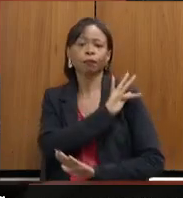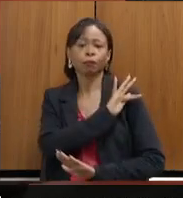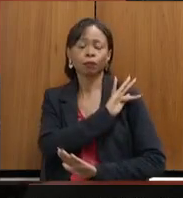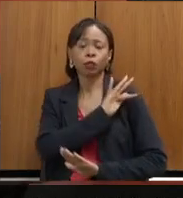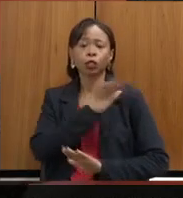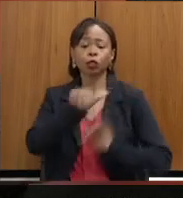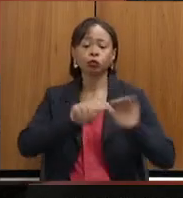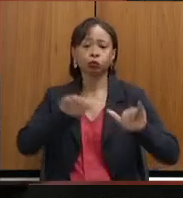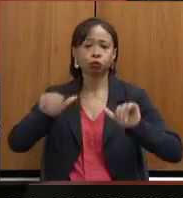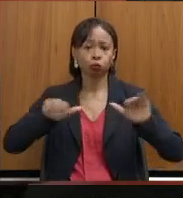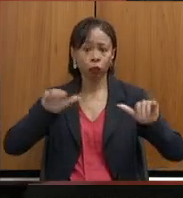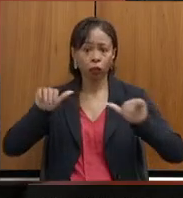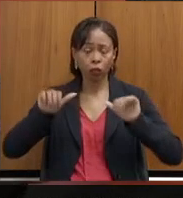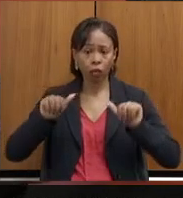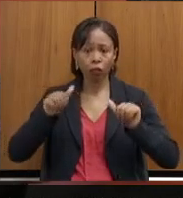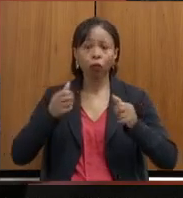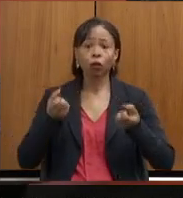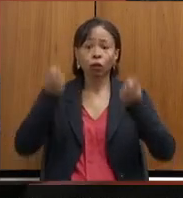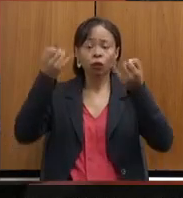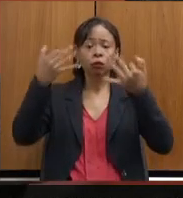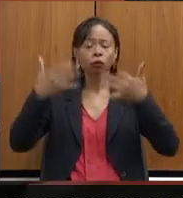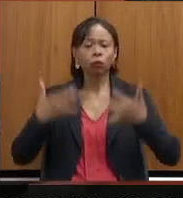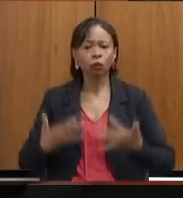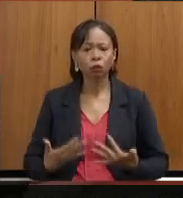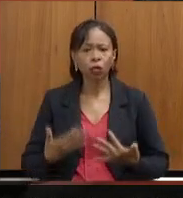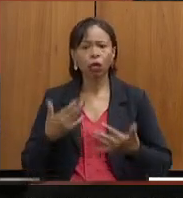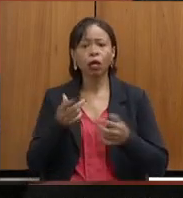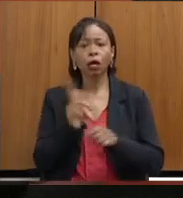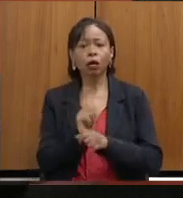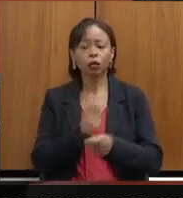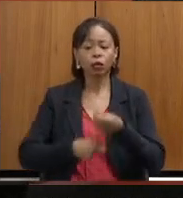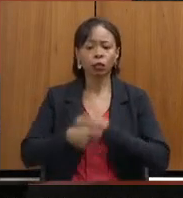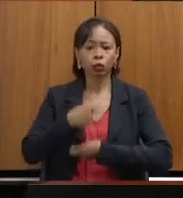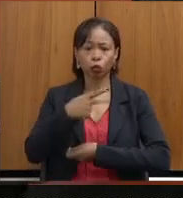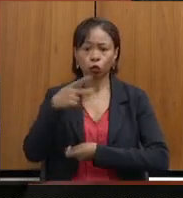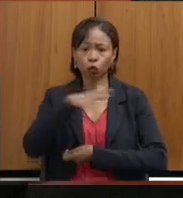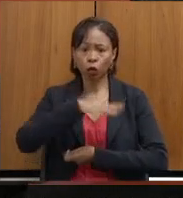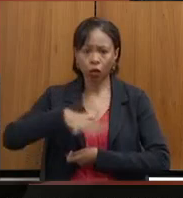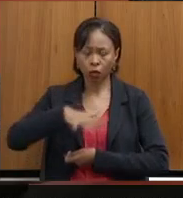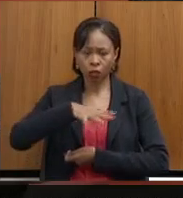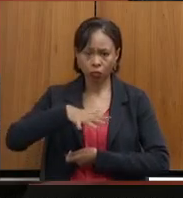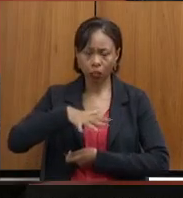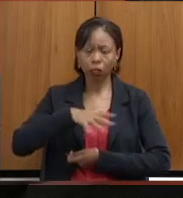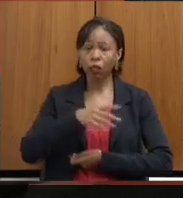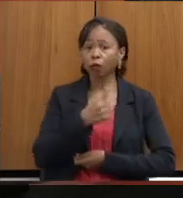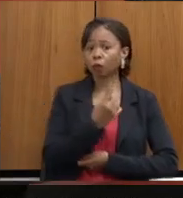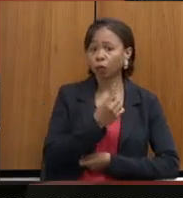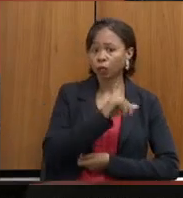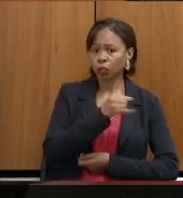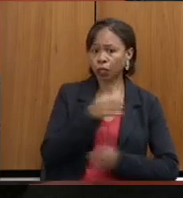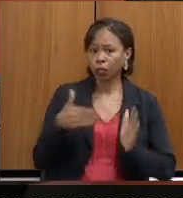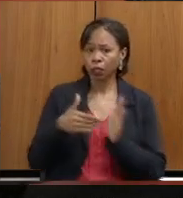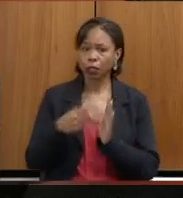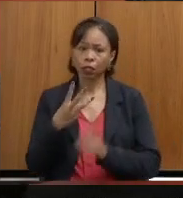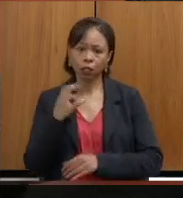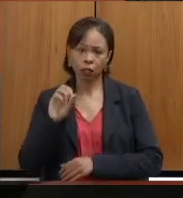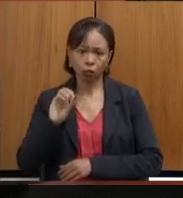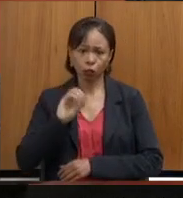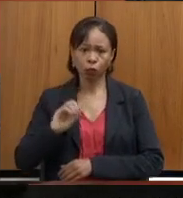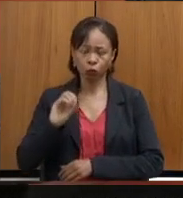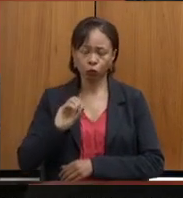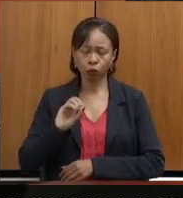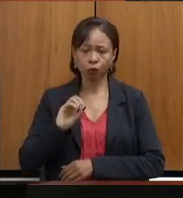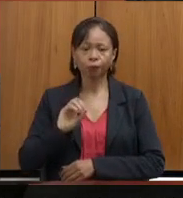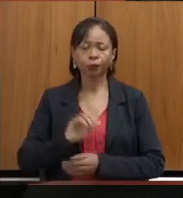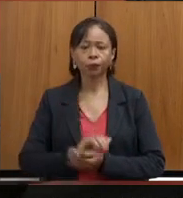autoridades convocados informaram sobre a gestão das suas Áreas Considerando o período de 1º de Janeiro a 30 de Outubro presidência registro